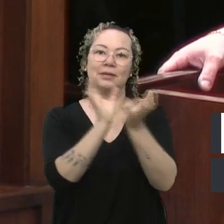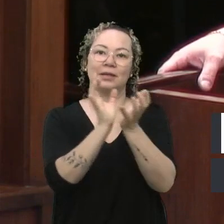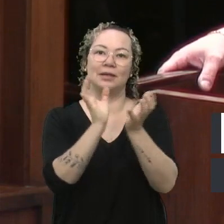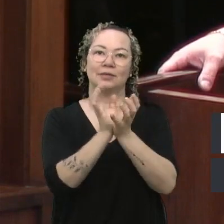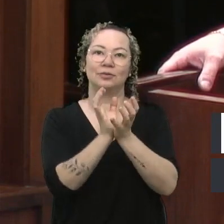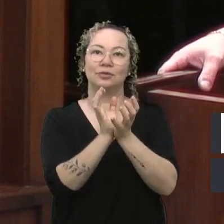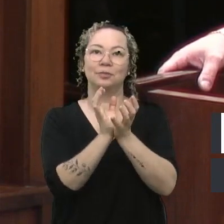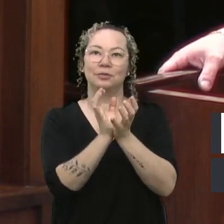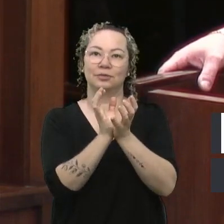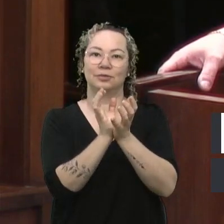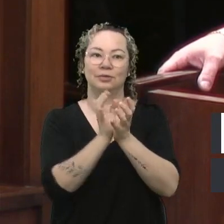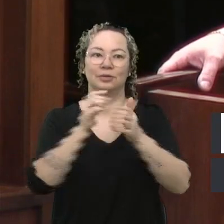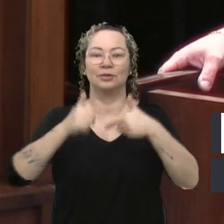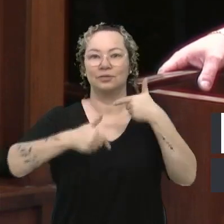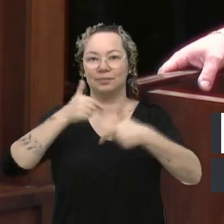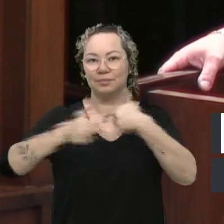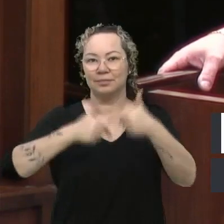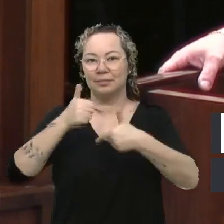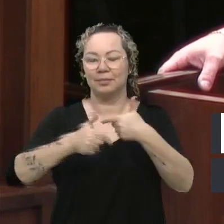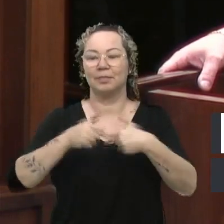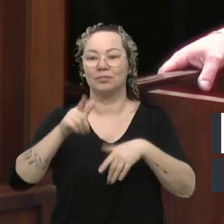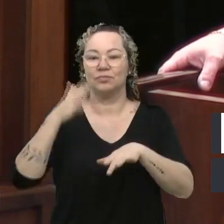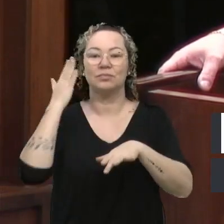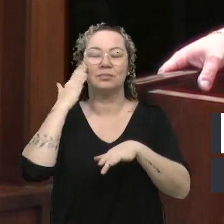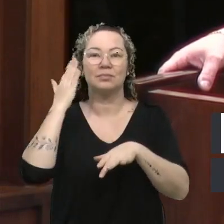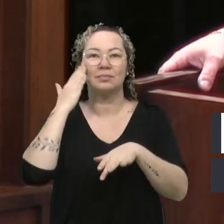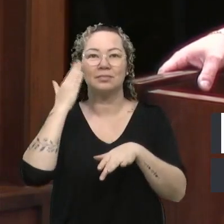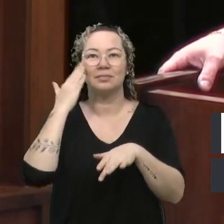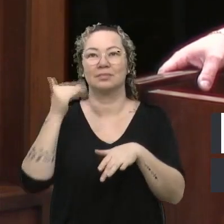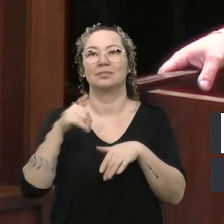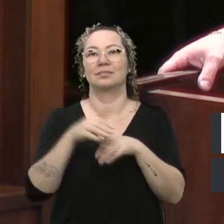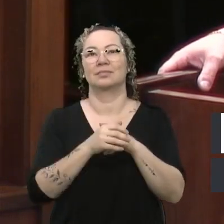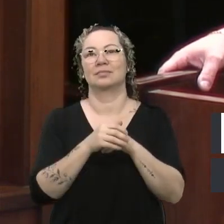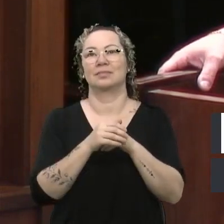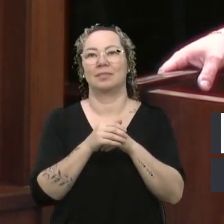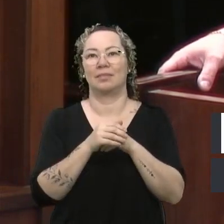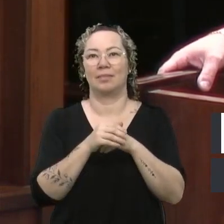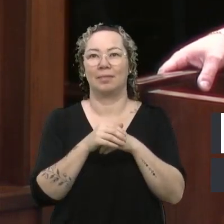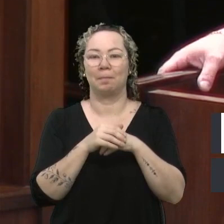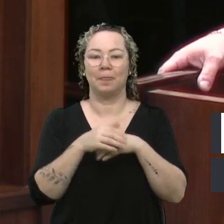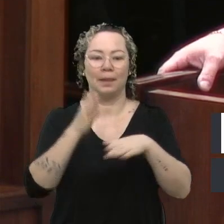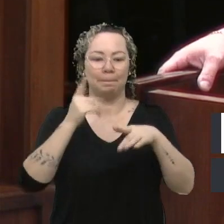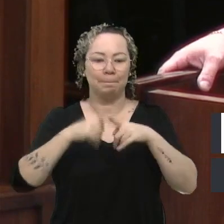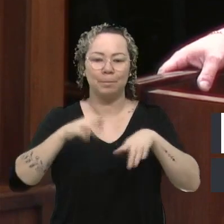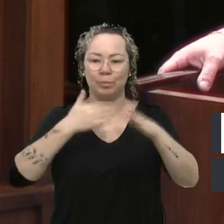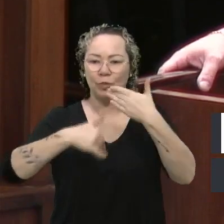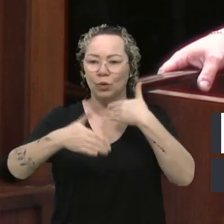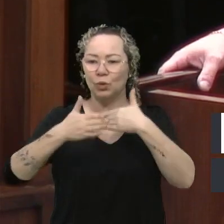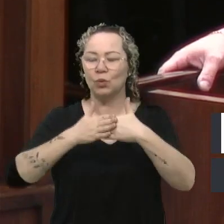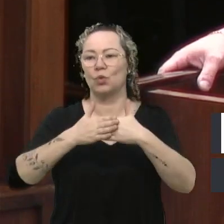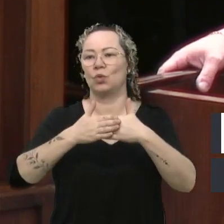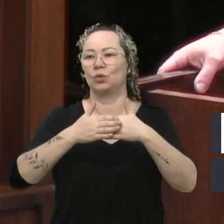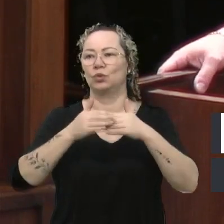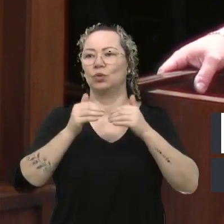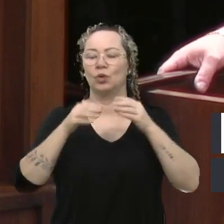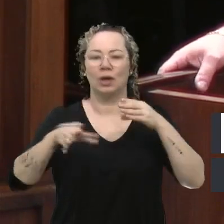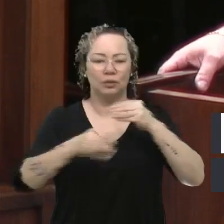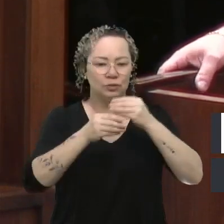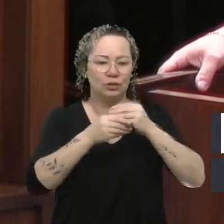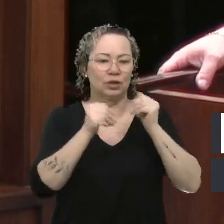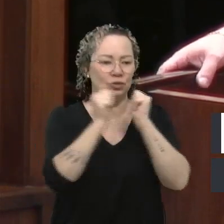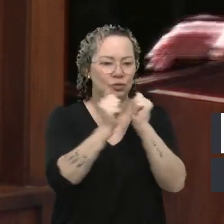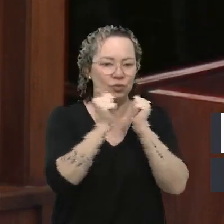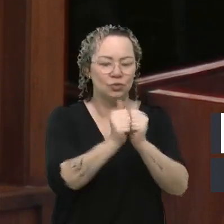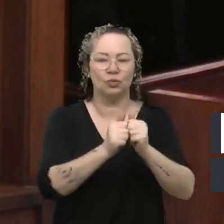gente sabe do trabalho árduo, em especial, não somente nós, vereadores, mas toda a nossa assessoria, né, a sua assessoria, a minha, da